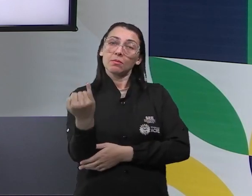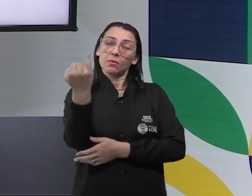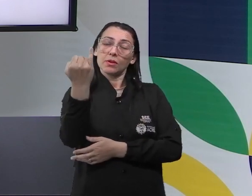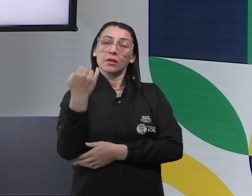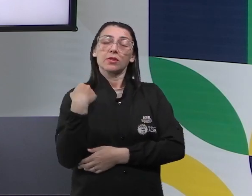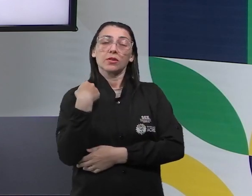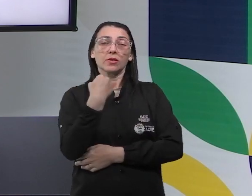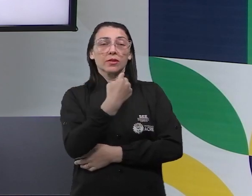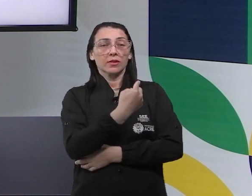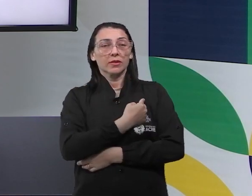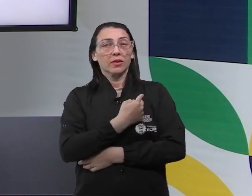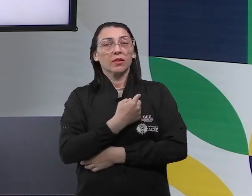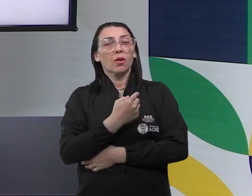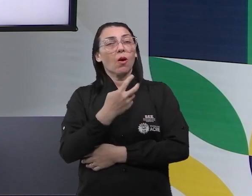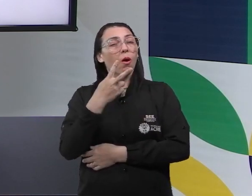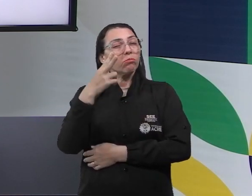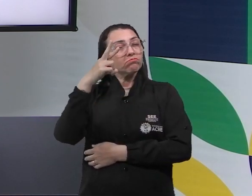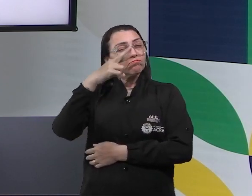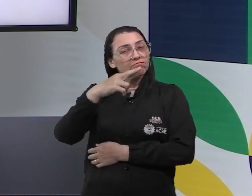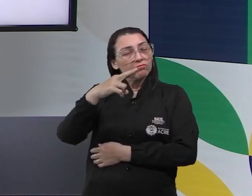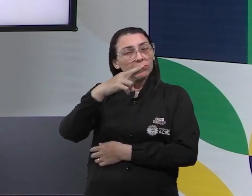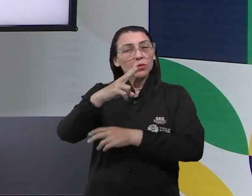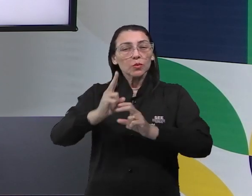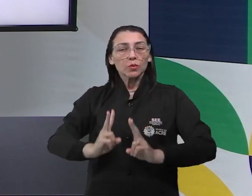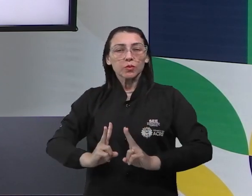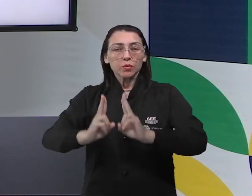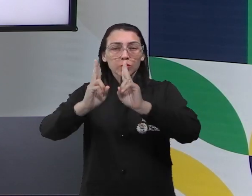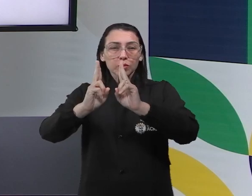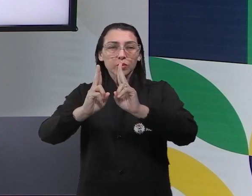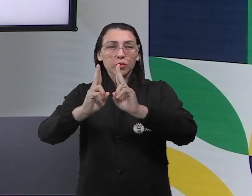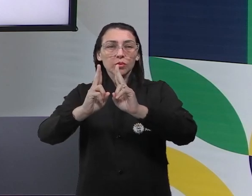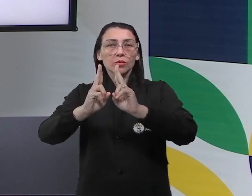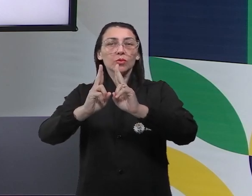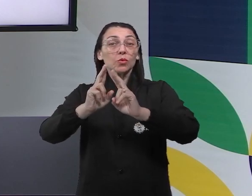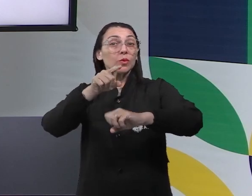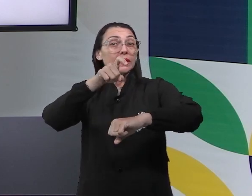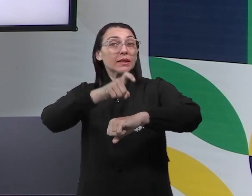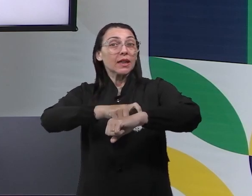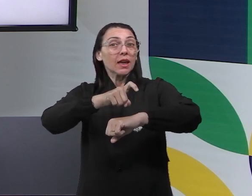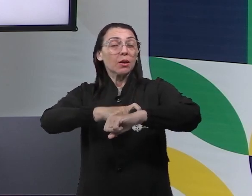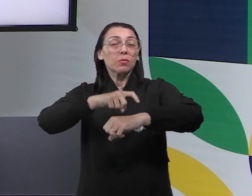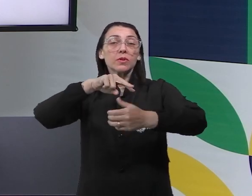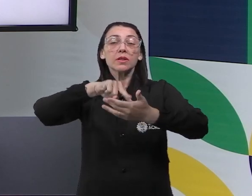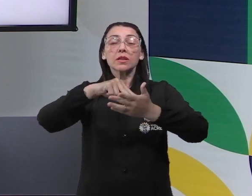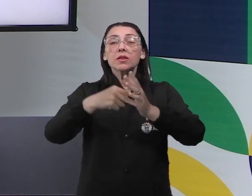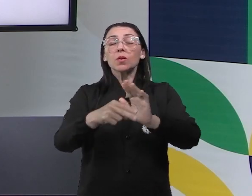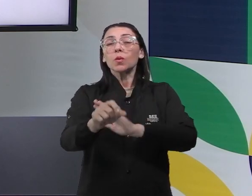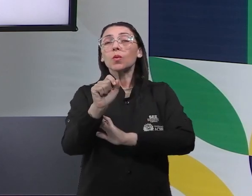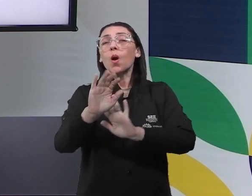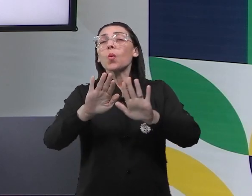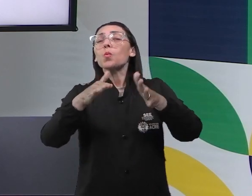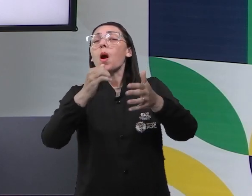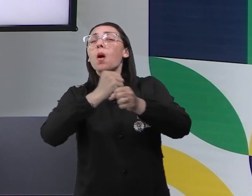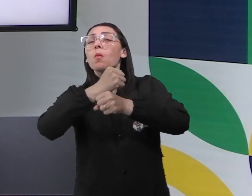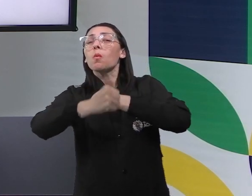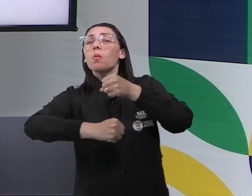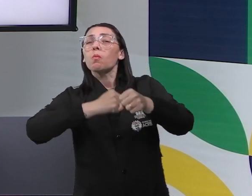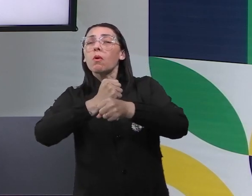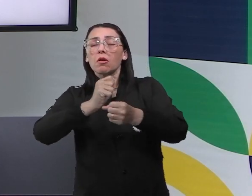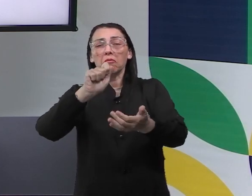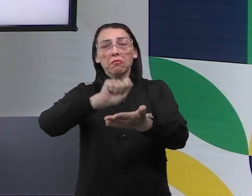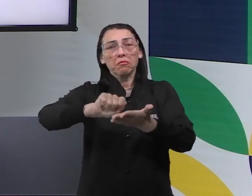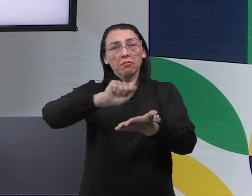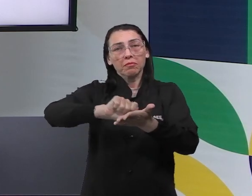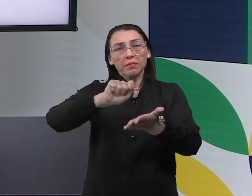nós observemos o recorte temporal. Isso significa dizer, em que ano essa obra foi